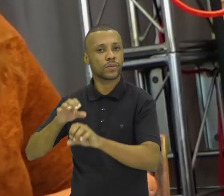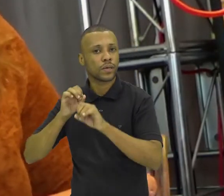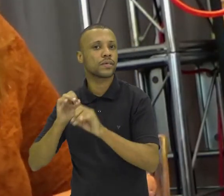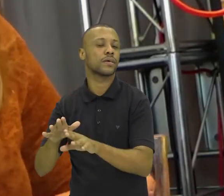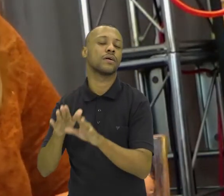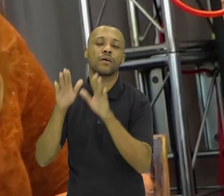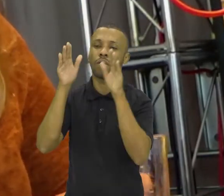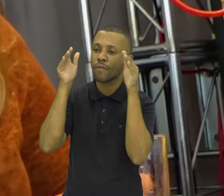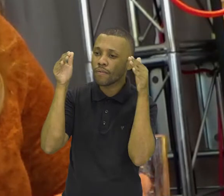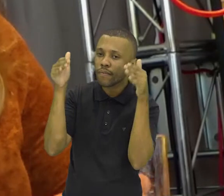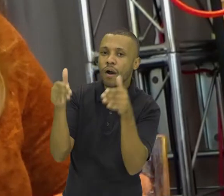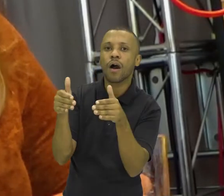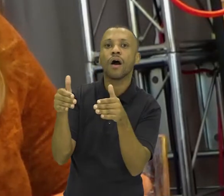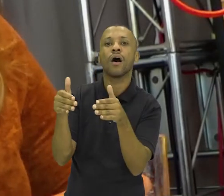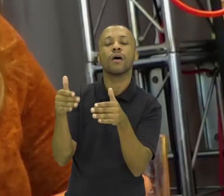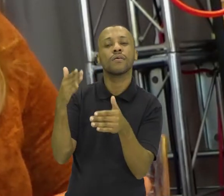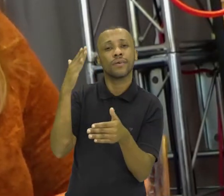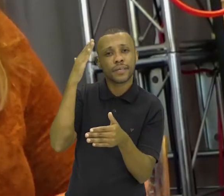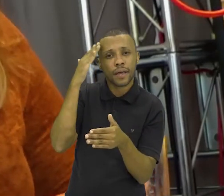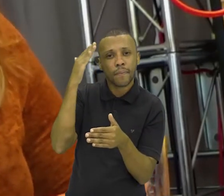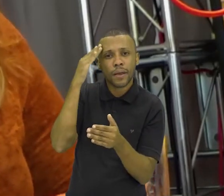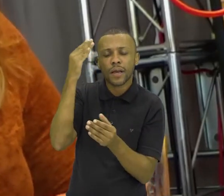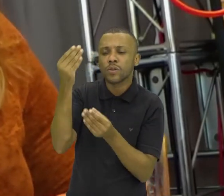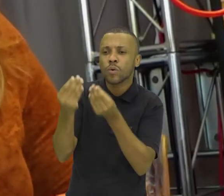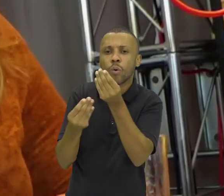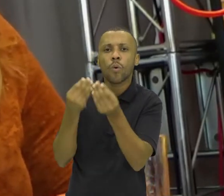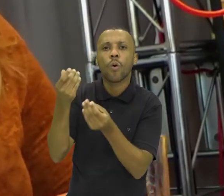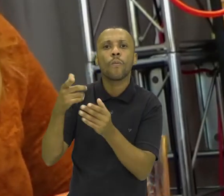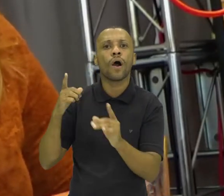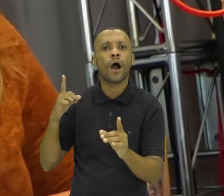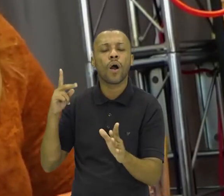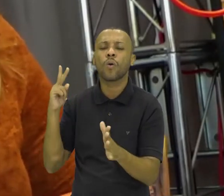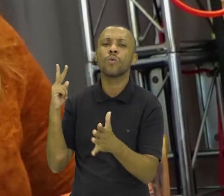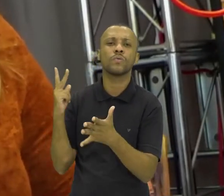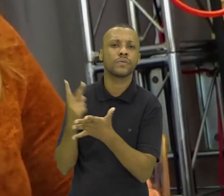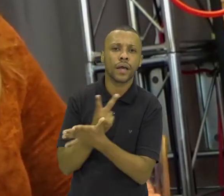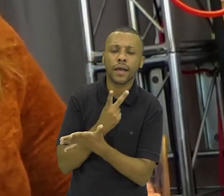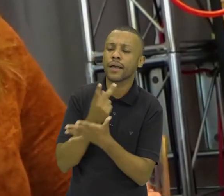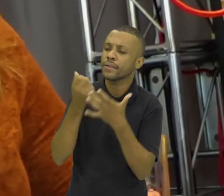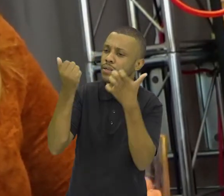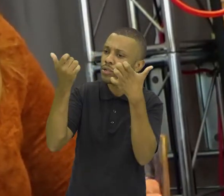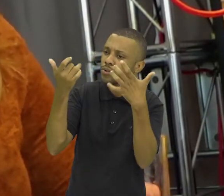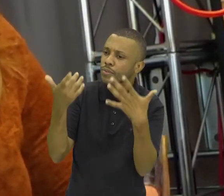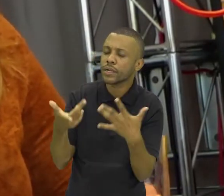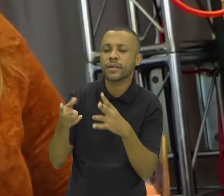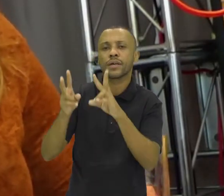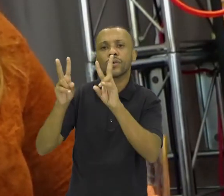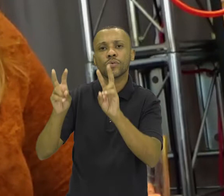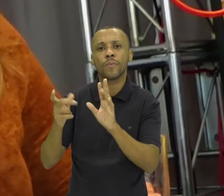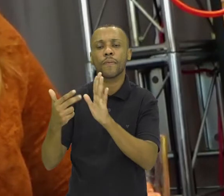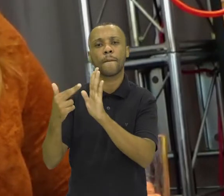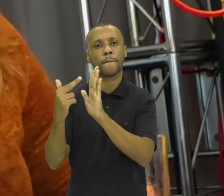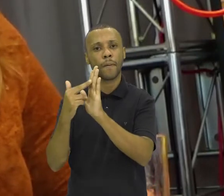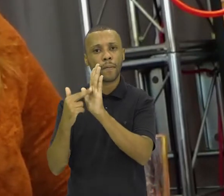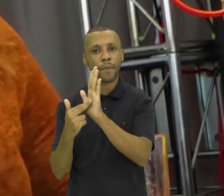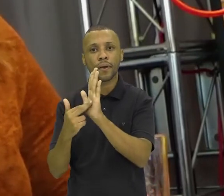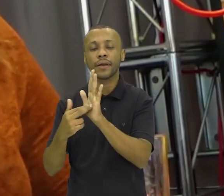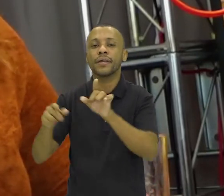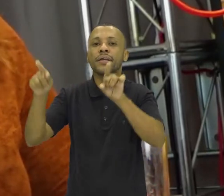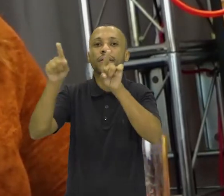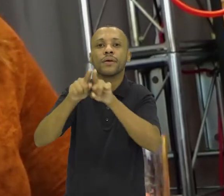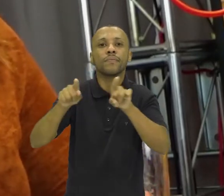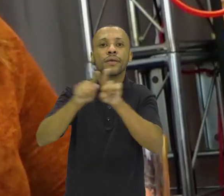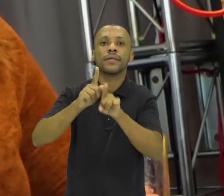na parte de palestra, né? Já aquele trabalho de visibilidade que a gente fazia nas ruas, assim, já é menor hoje em dia. E